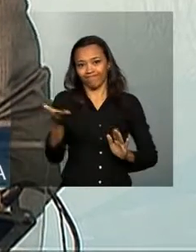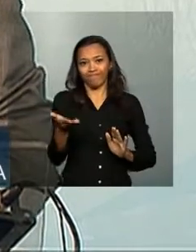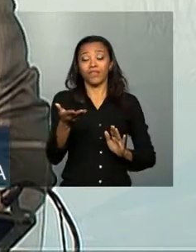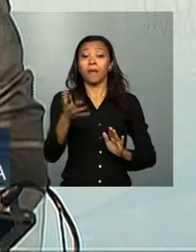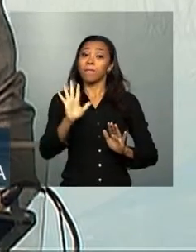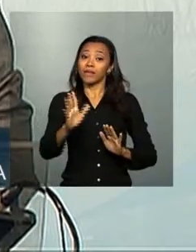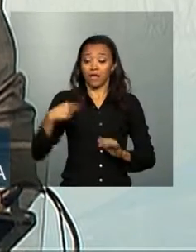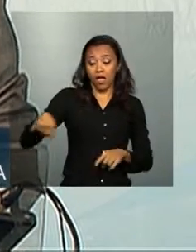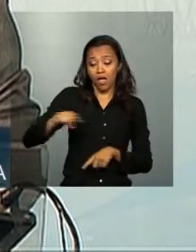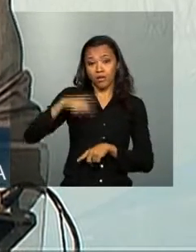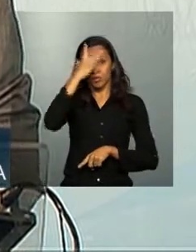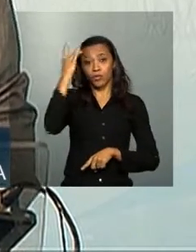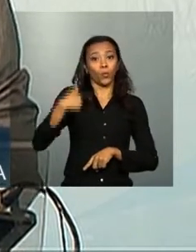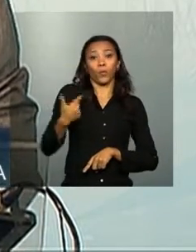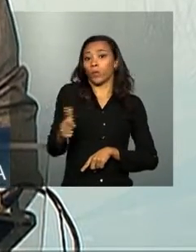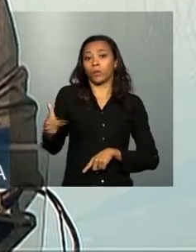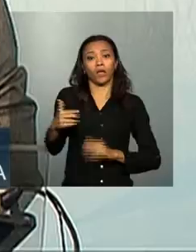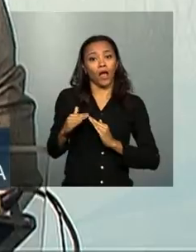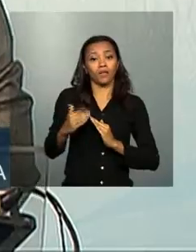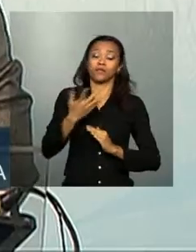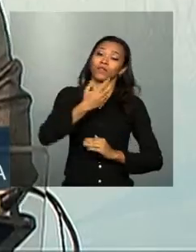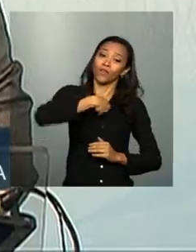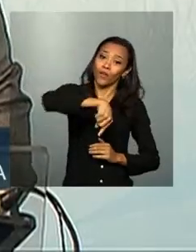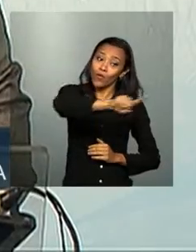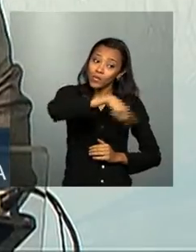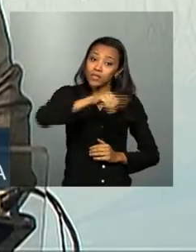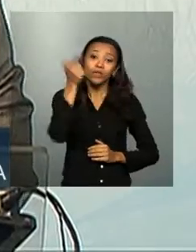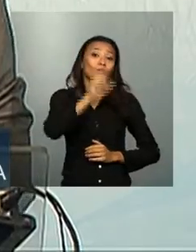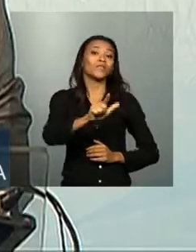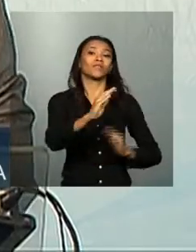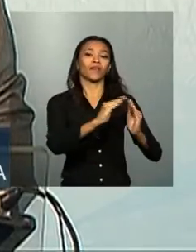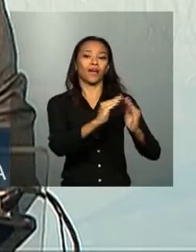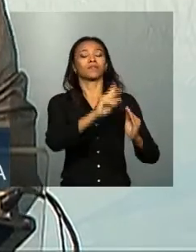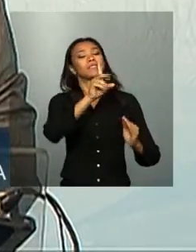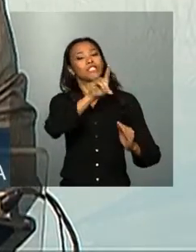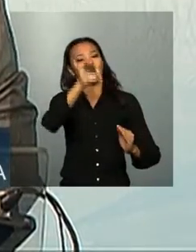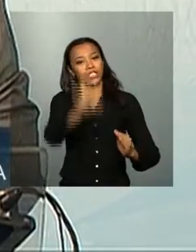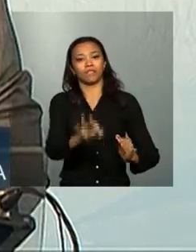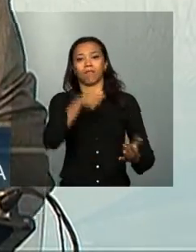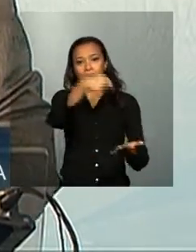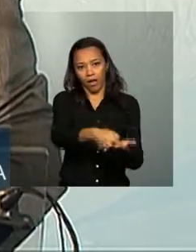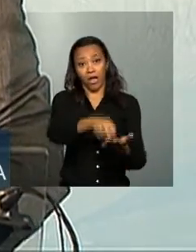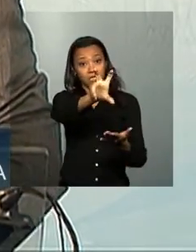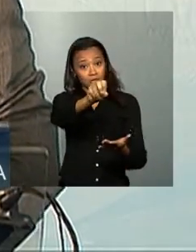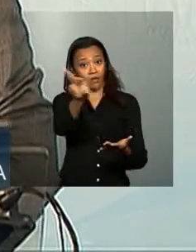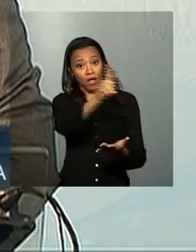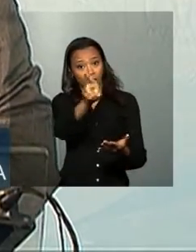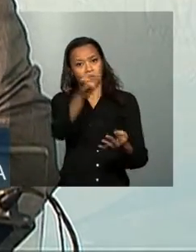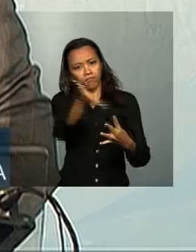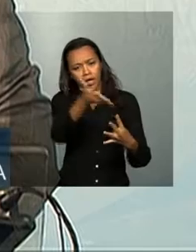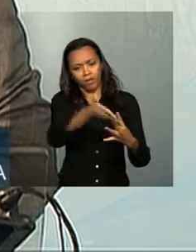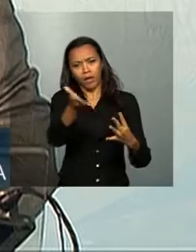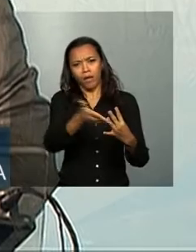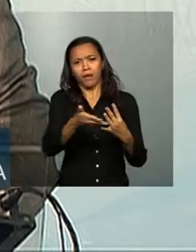a gente tem que pagar em dias. Então, nós vamos pagar R$50 em média, para que outras